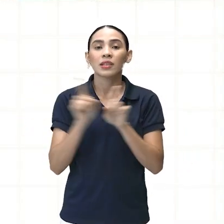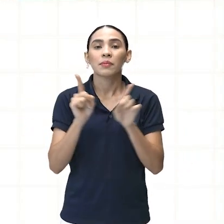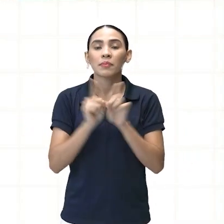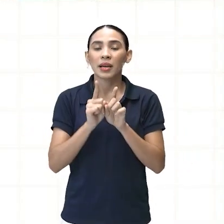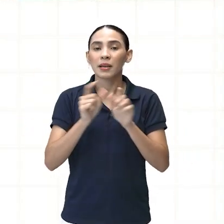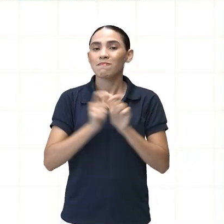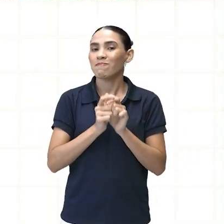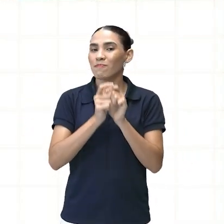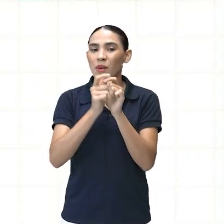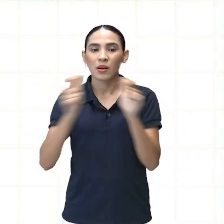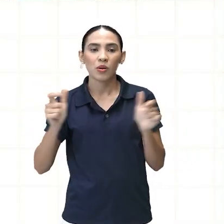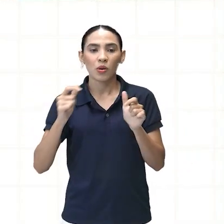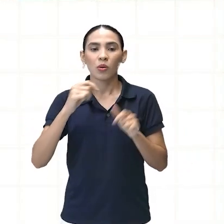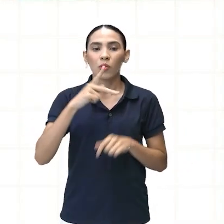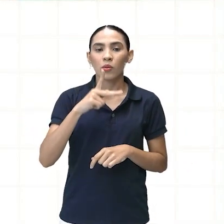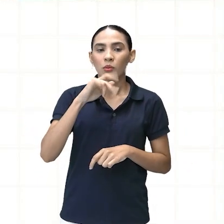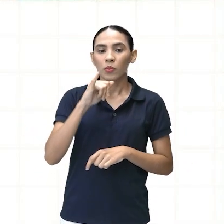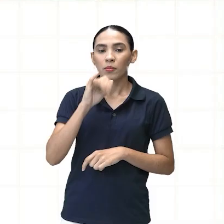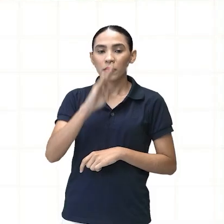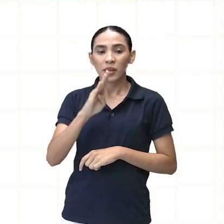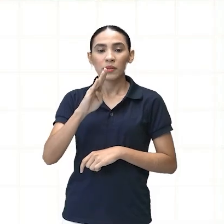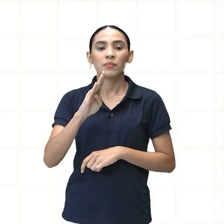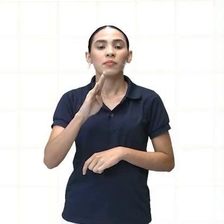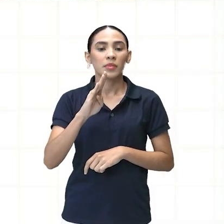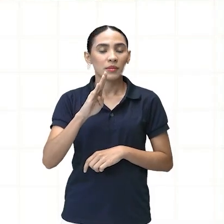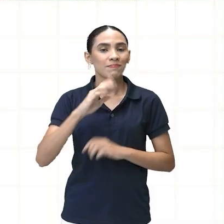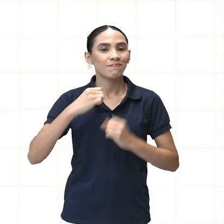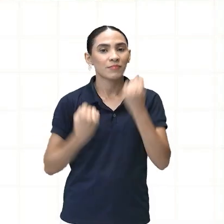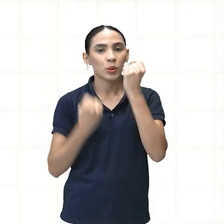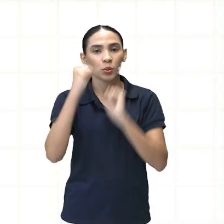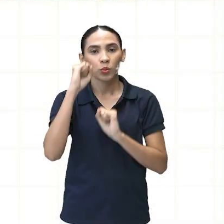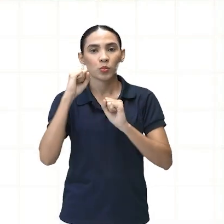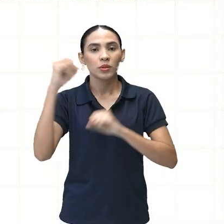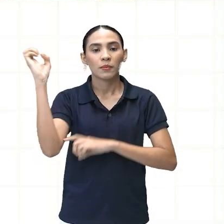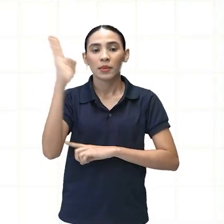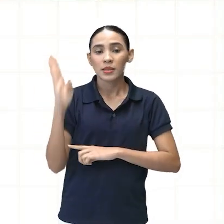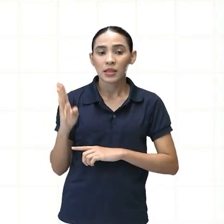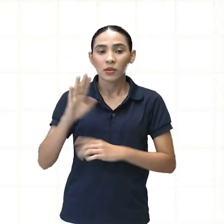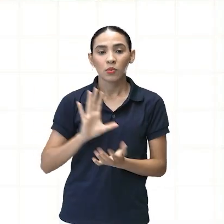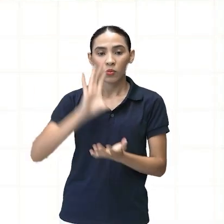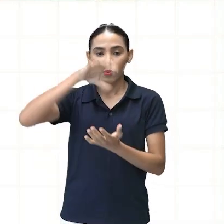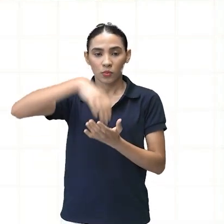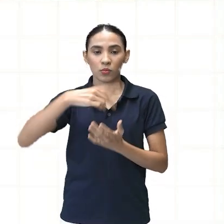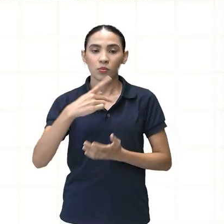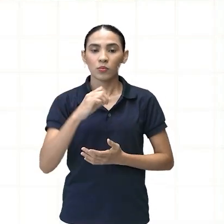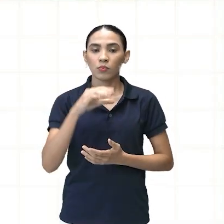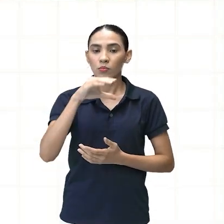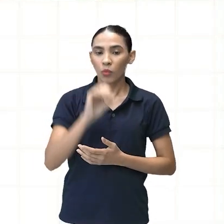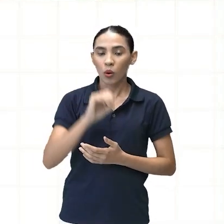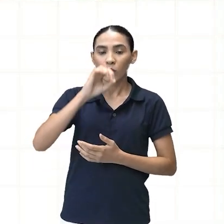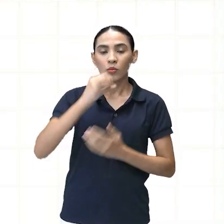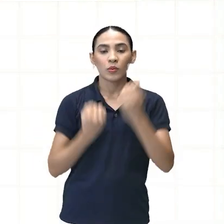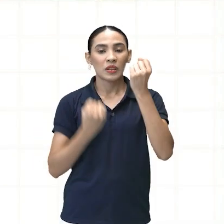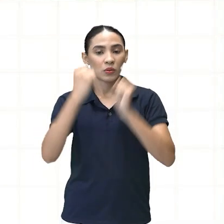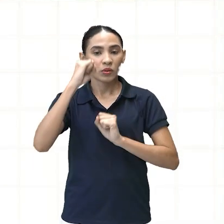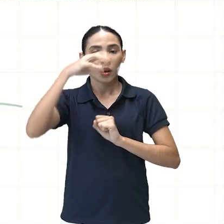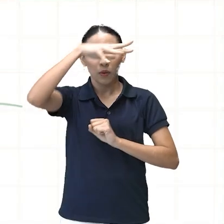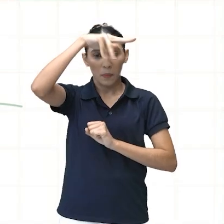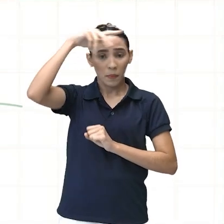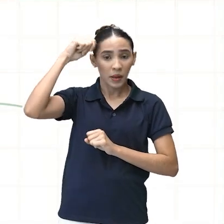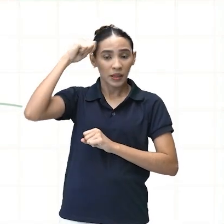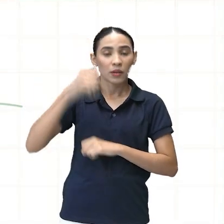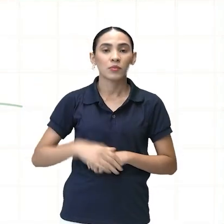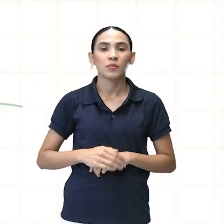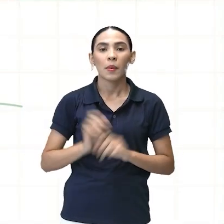um dos maiores PIBs da indústria brasileira. O Polo Industrial de Manaus, né, que é conhecido